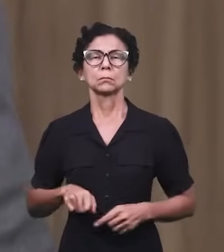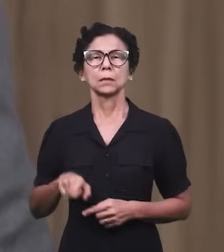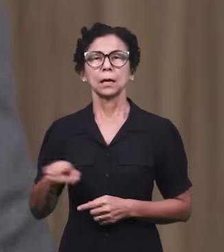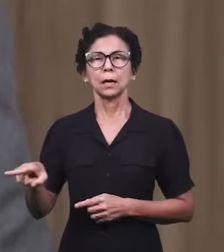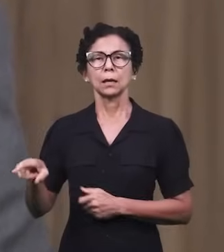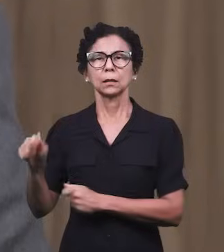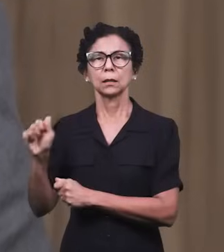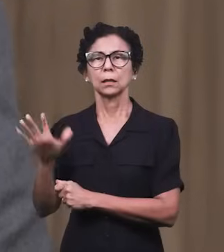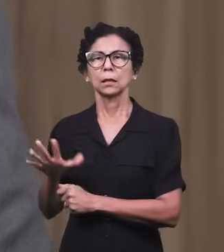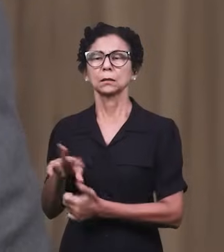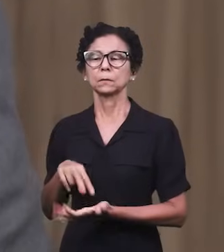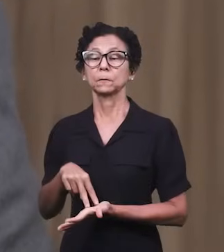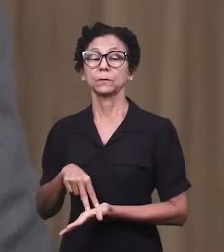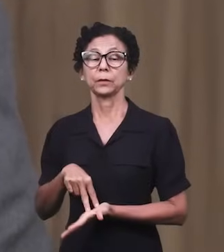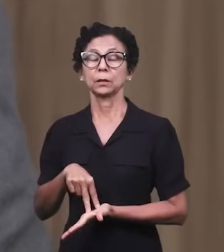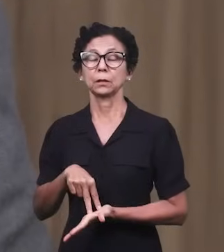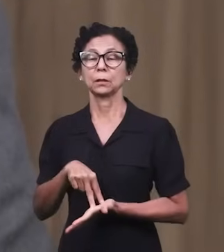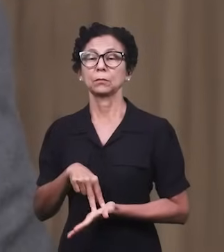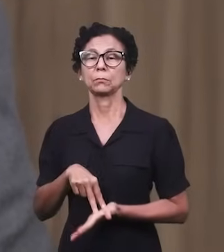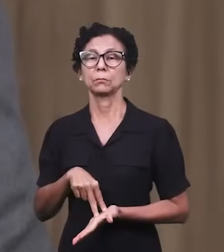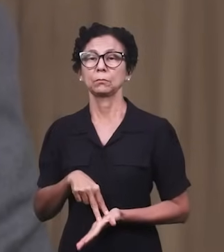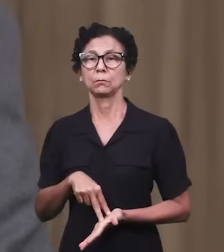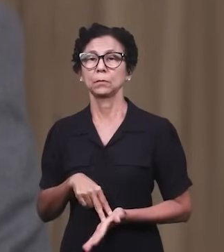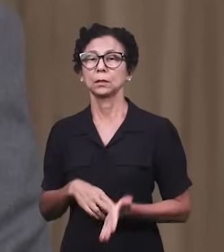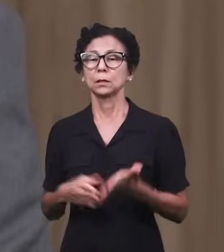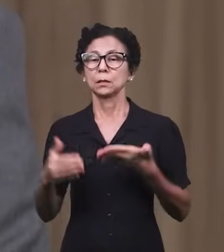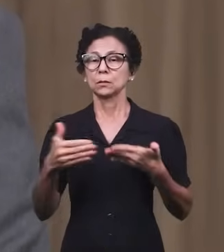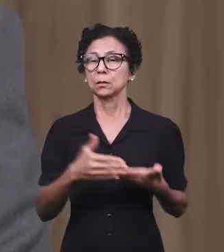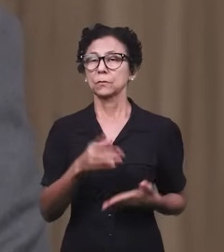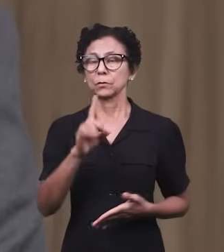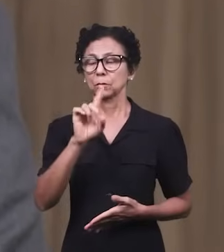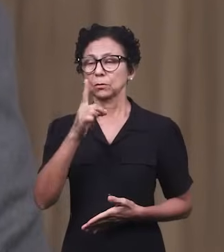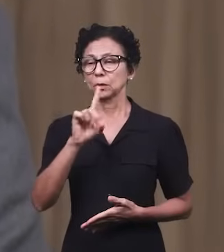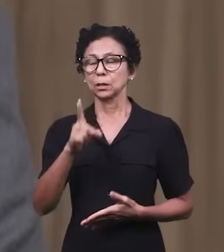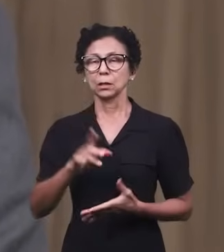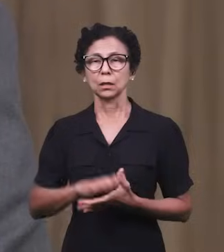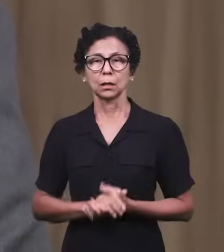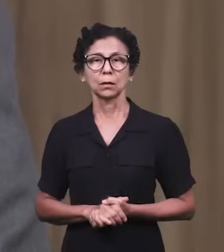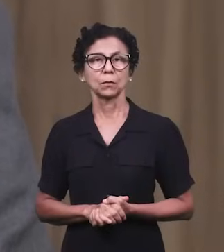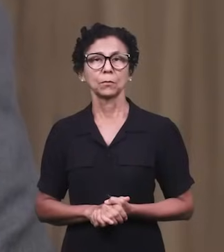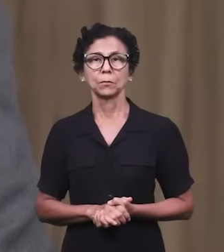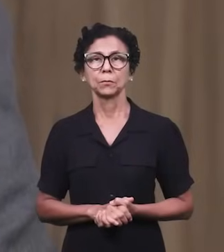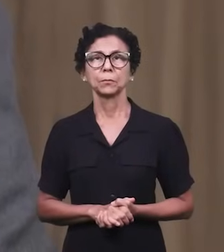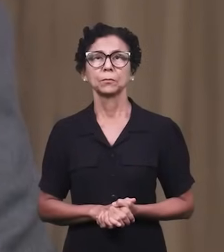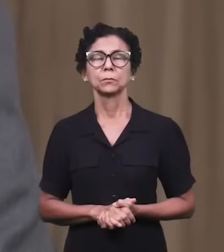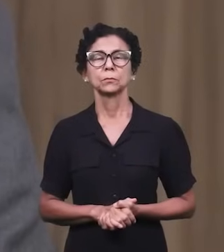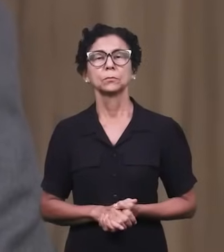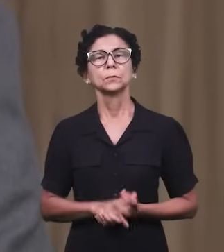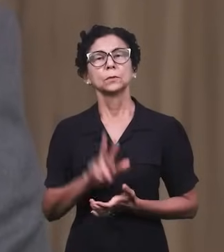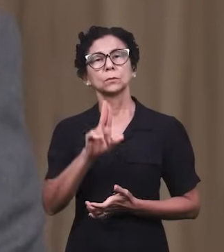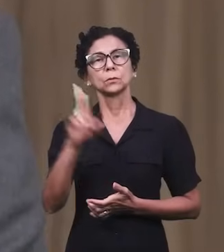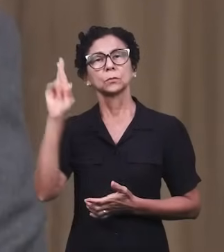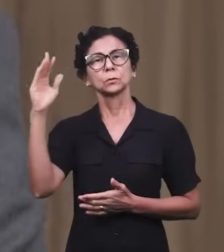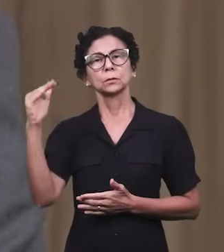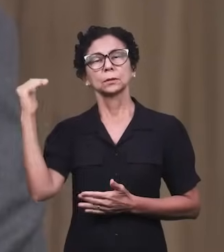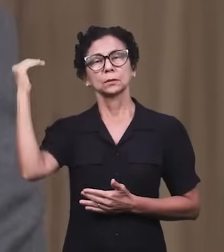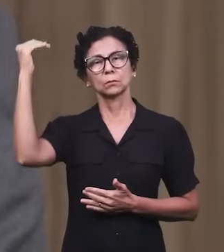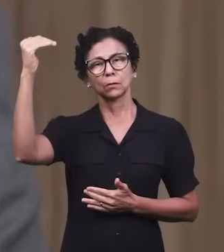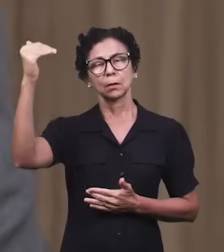dela nos mostra que o Senhor a honrou naquilo ali, né? E o nome do Senhor